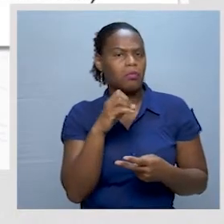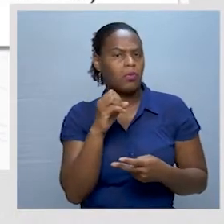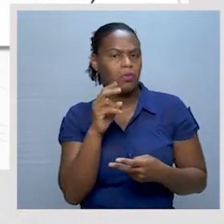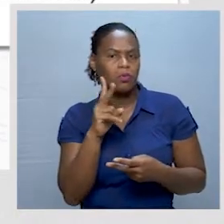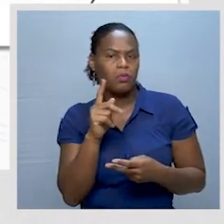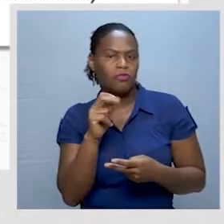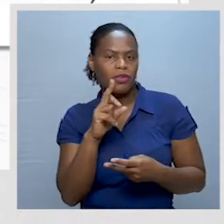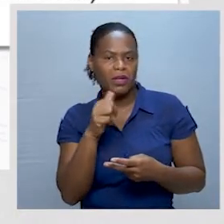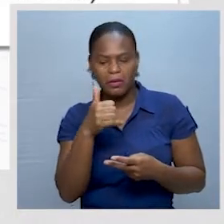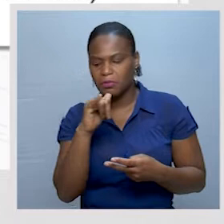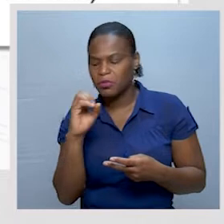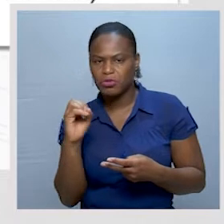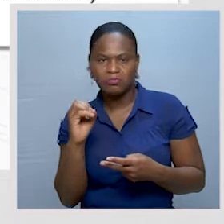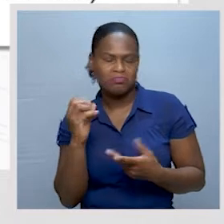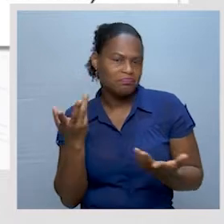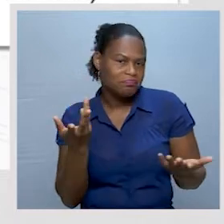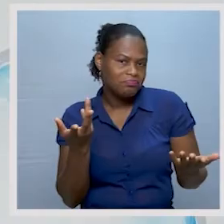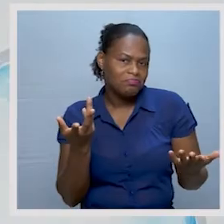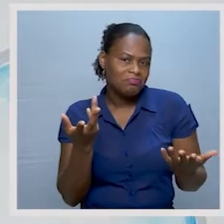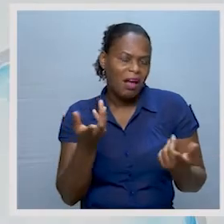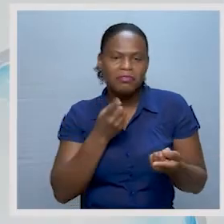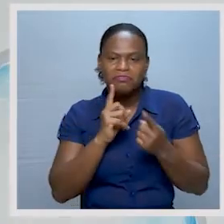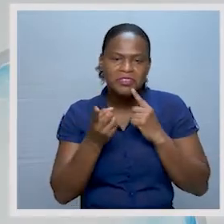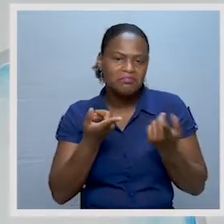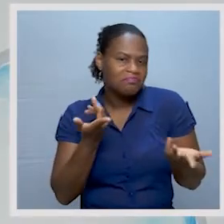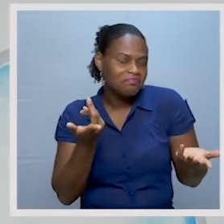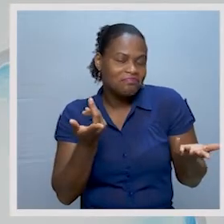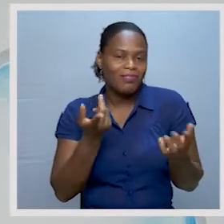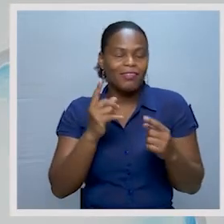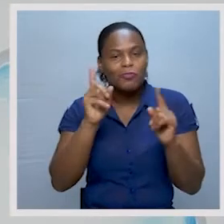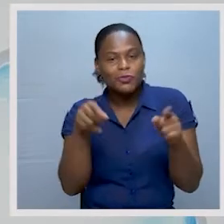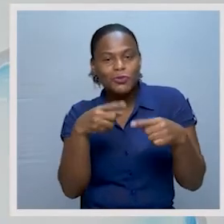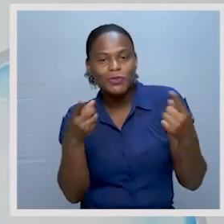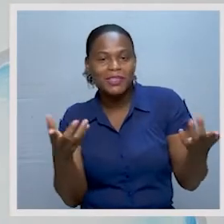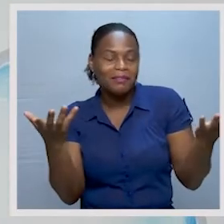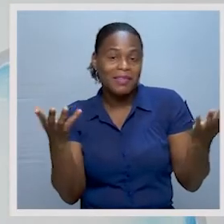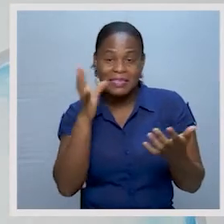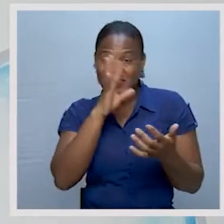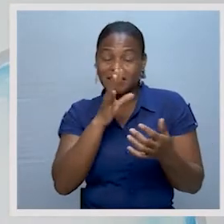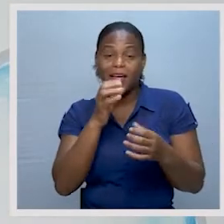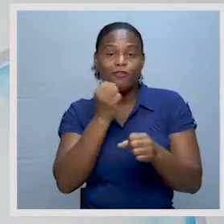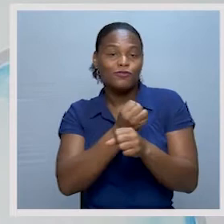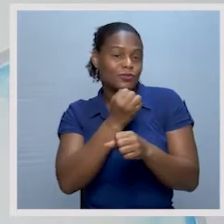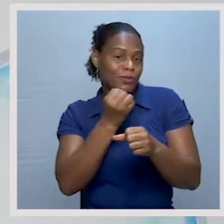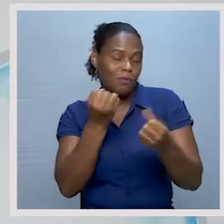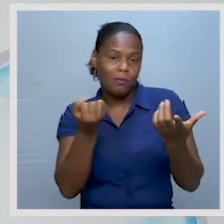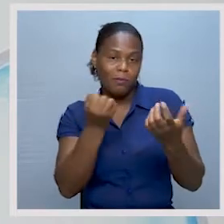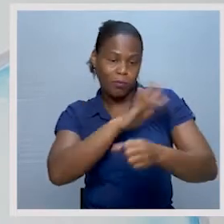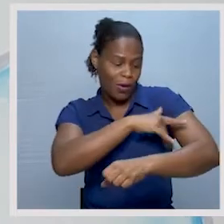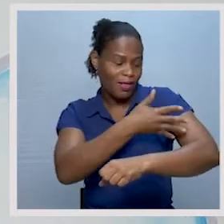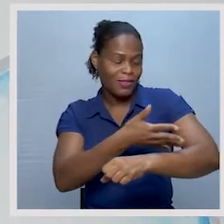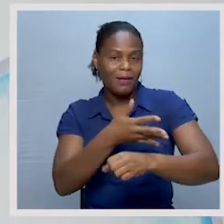provérbios, anedotas, músicas. Muito bem? Se é função poética, embelezar